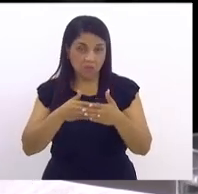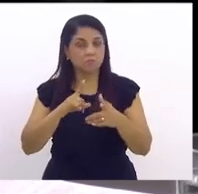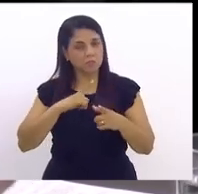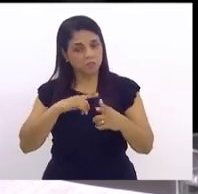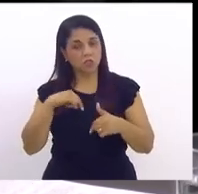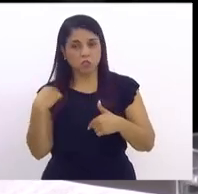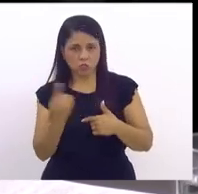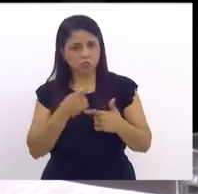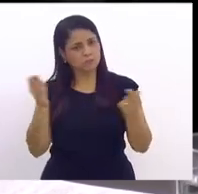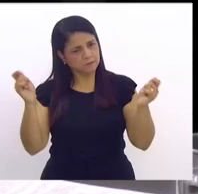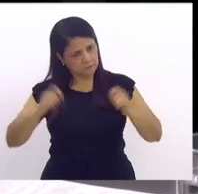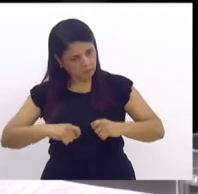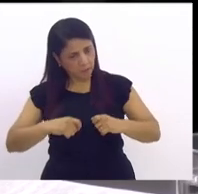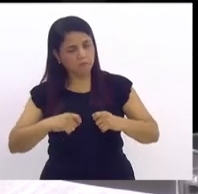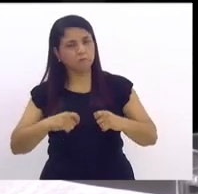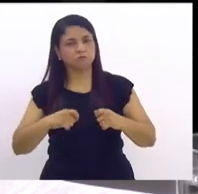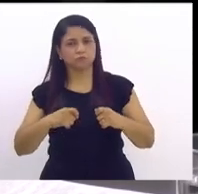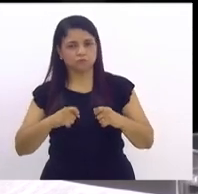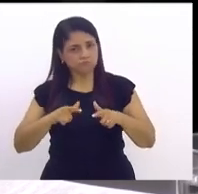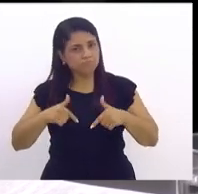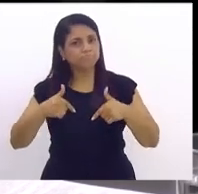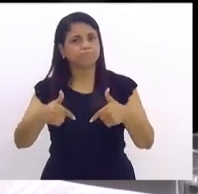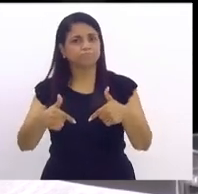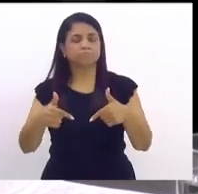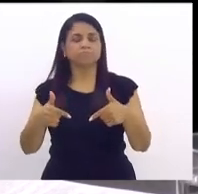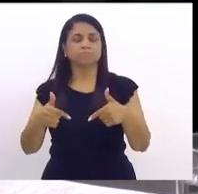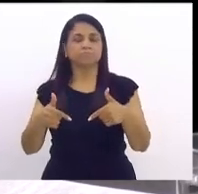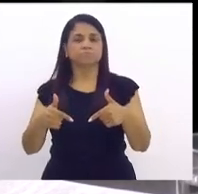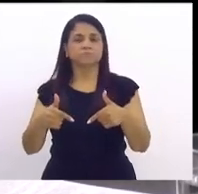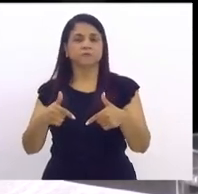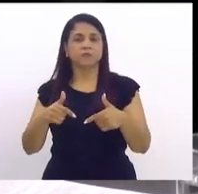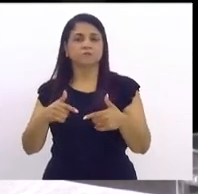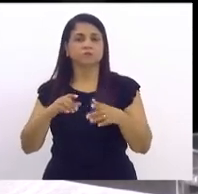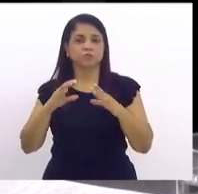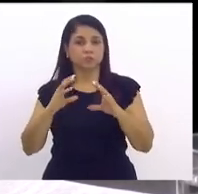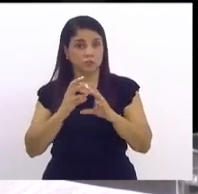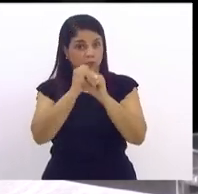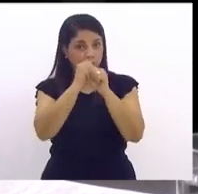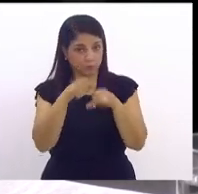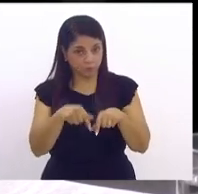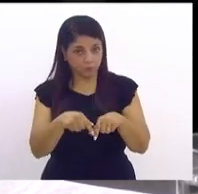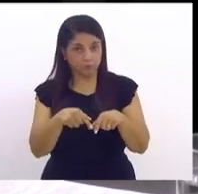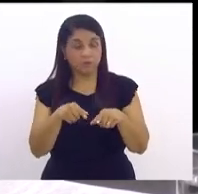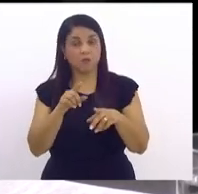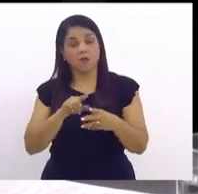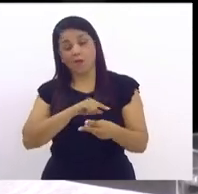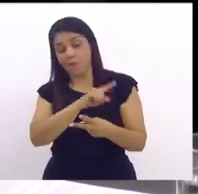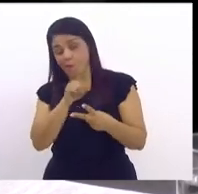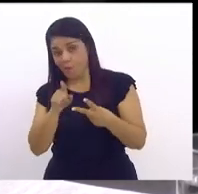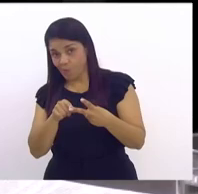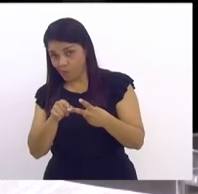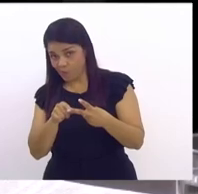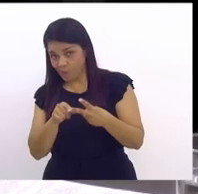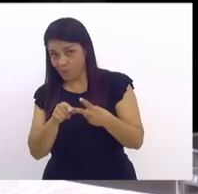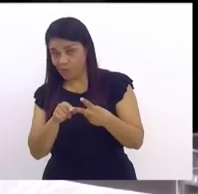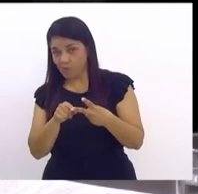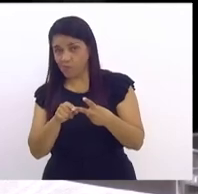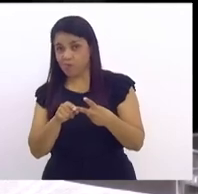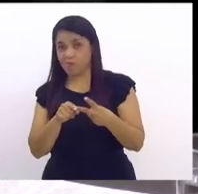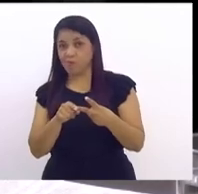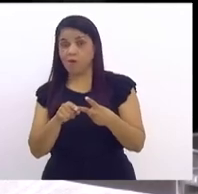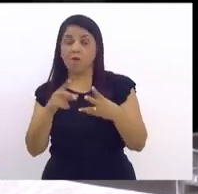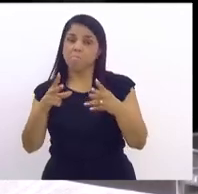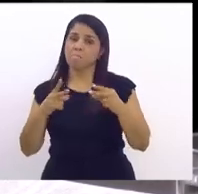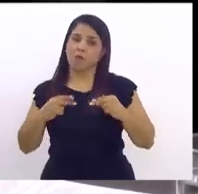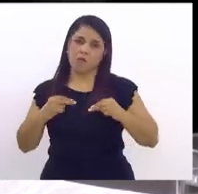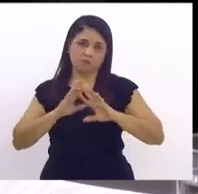competência e iniciativa para tratar de tributo. Sim. Ao meu ver. Mas eu também. Agora, a outra parte que Vossa Excelência se refere é de mérito.